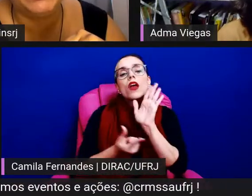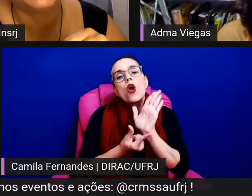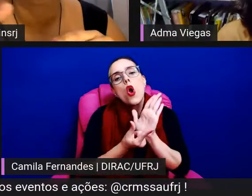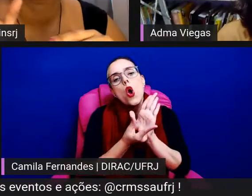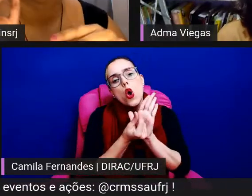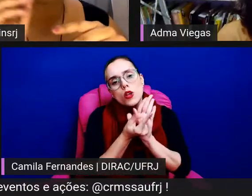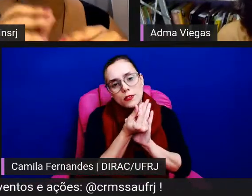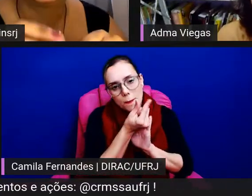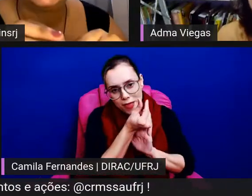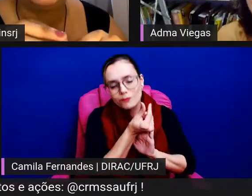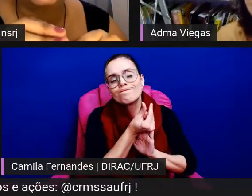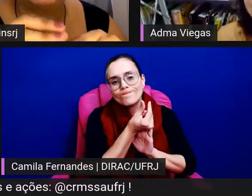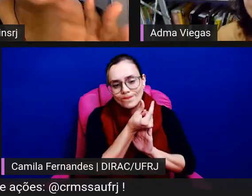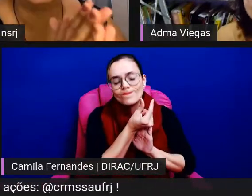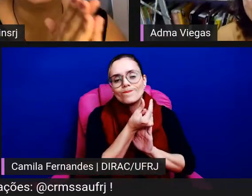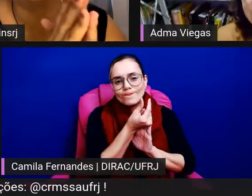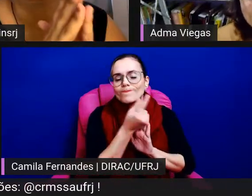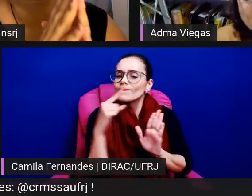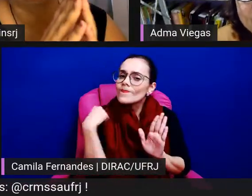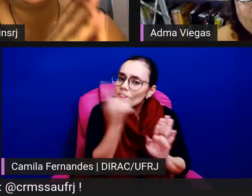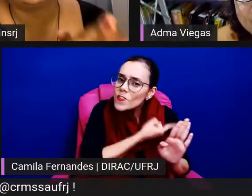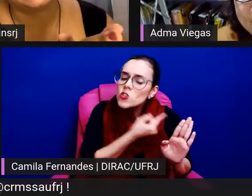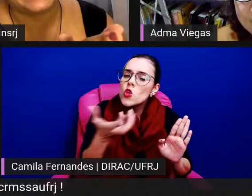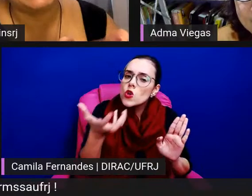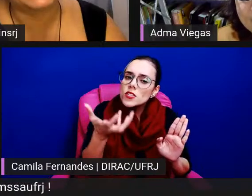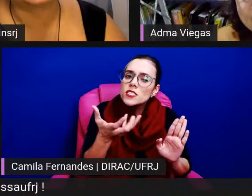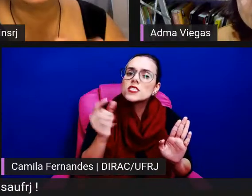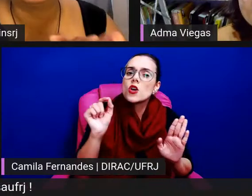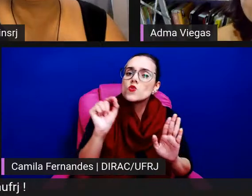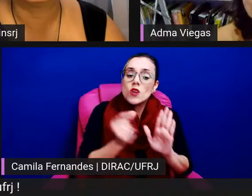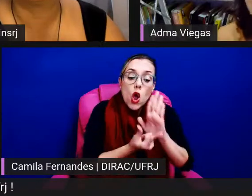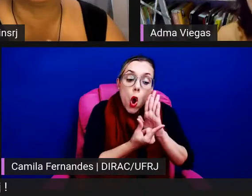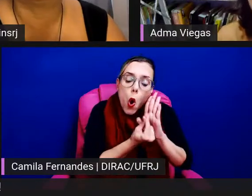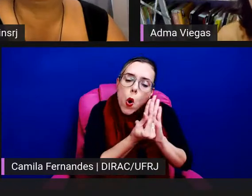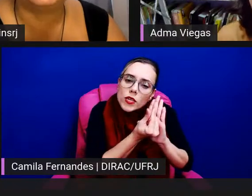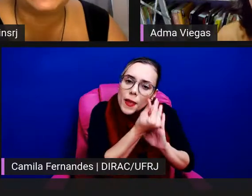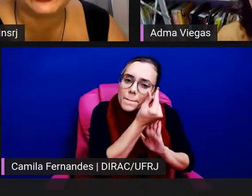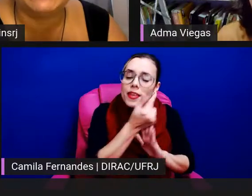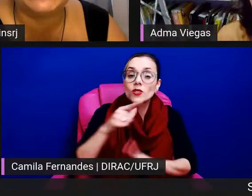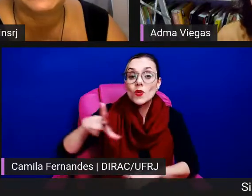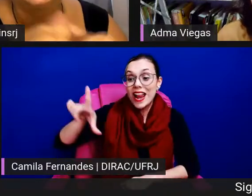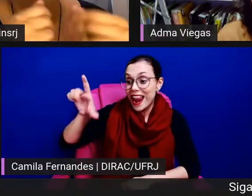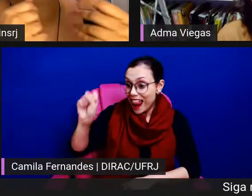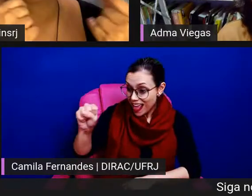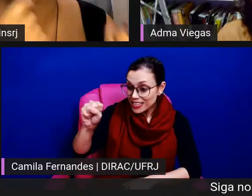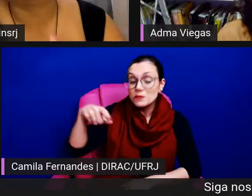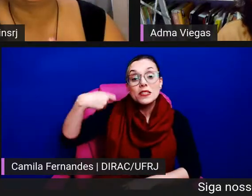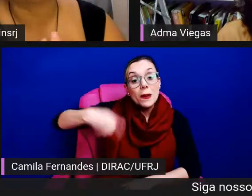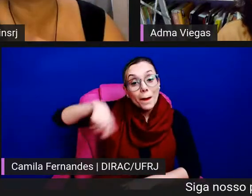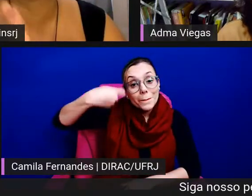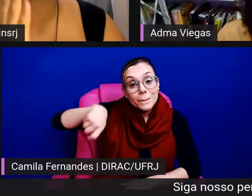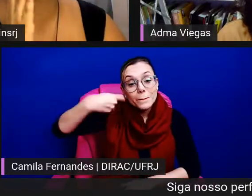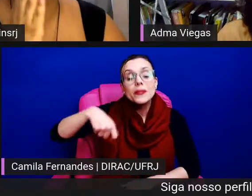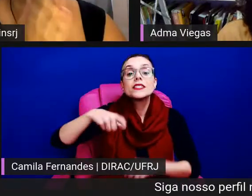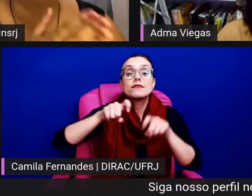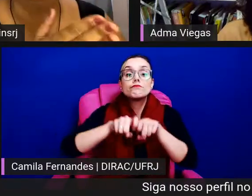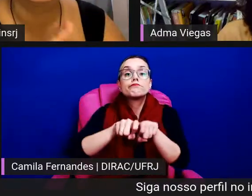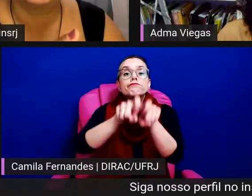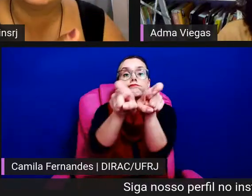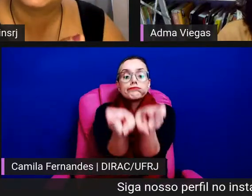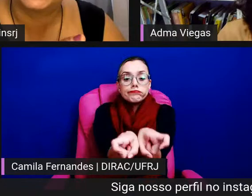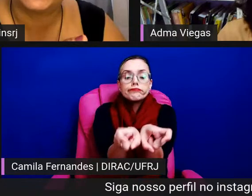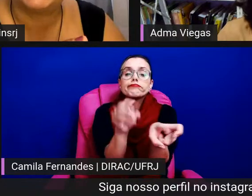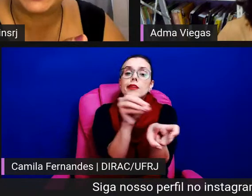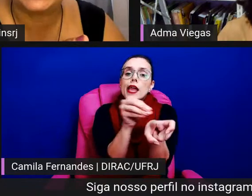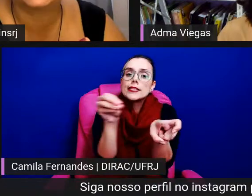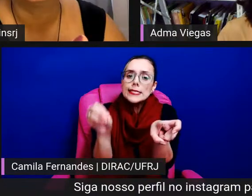política pública, nós queremos que, por exemplo, mulheres lésbicas tenham acesso ao preventivo, porque sabemos que quando entramos